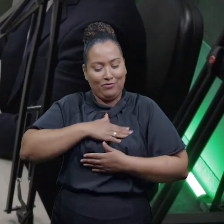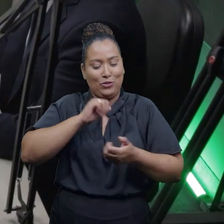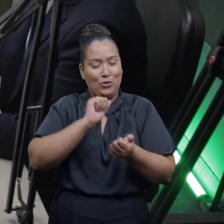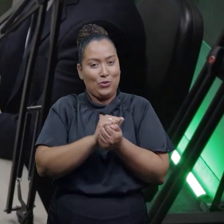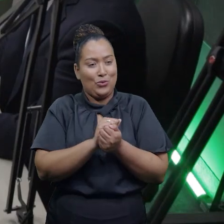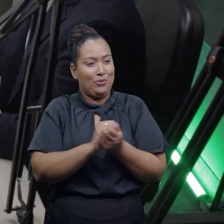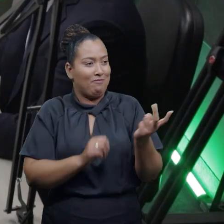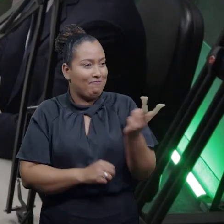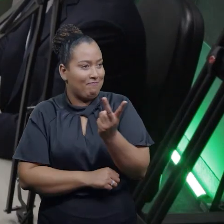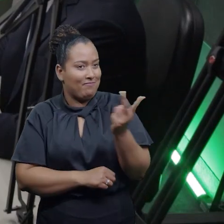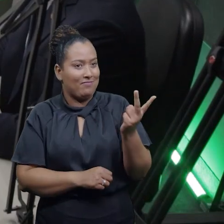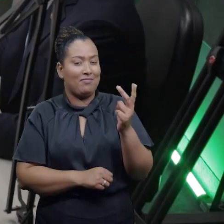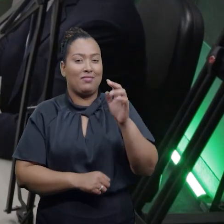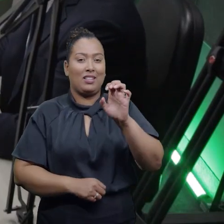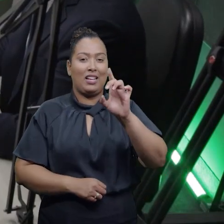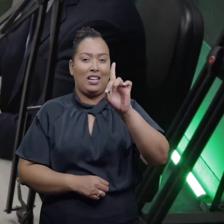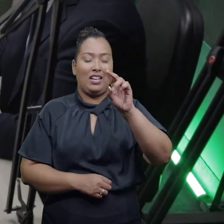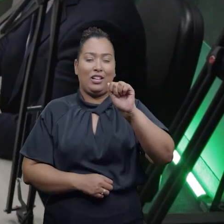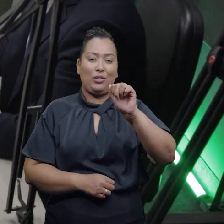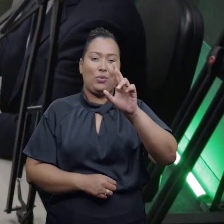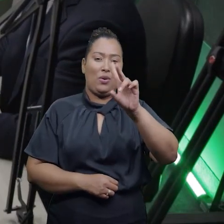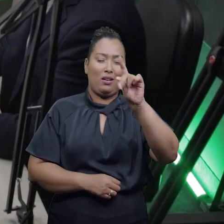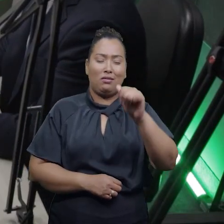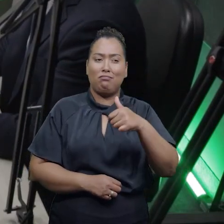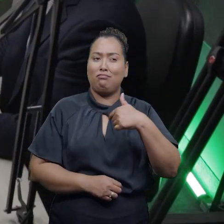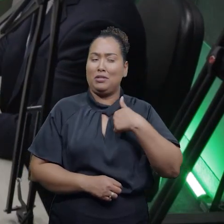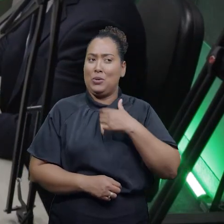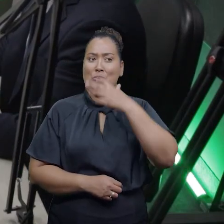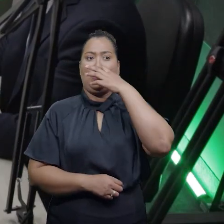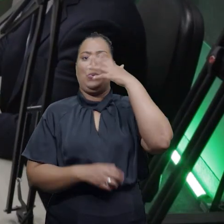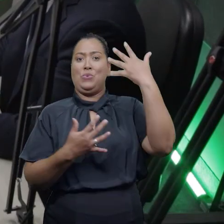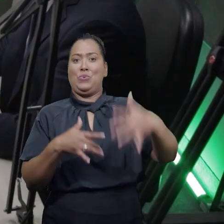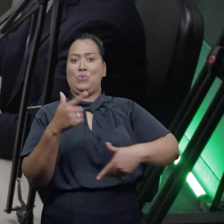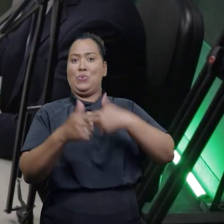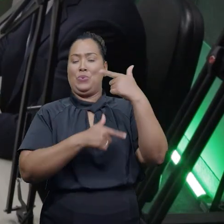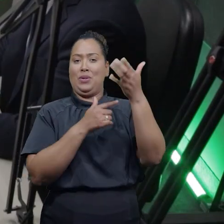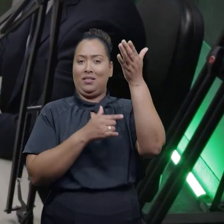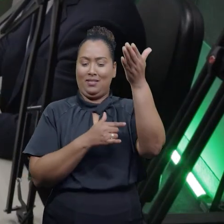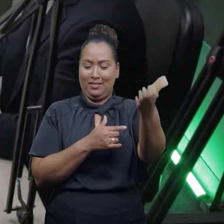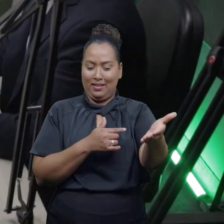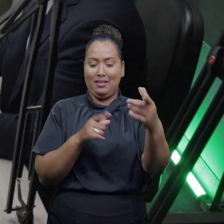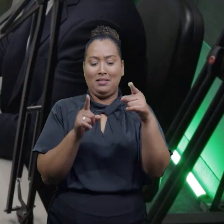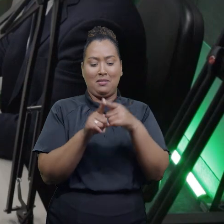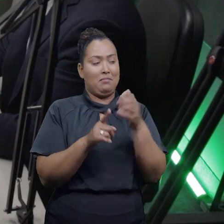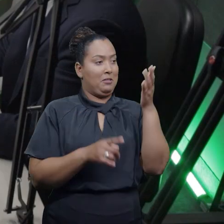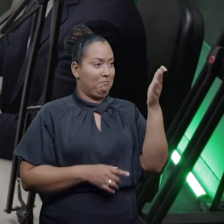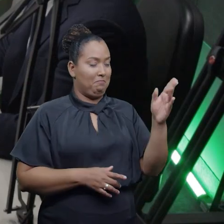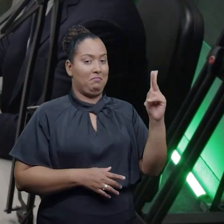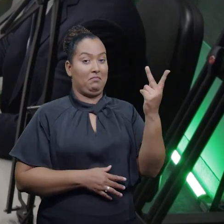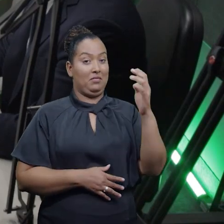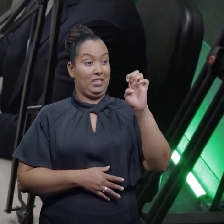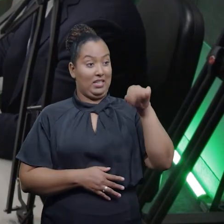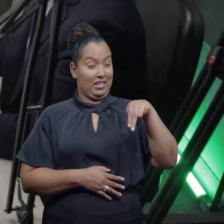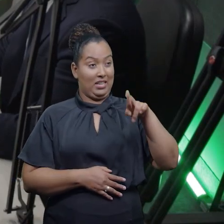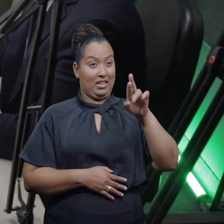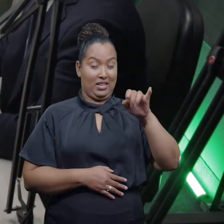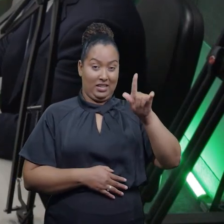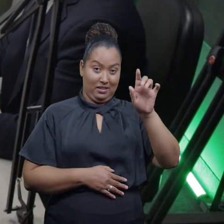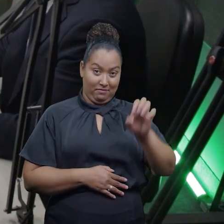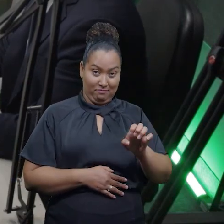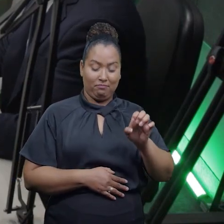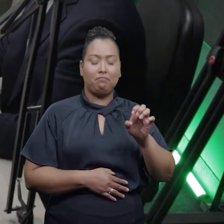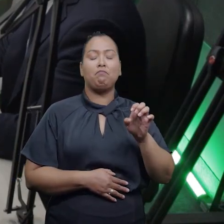satisfação estar aqui com a doutora Maria Eduarda, que eu admiro muito o trabalho dela. E aqui um agradecimento muito especial também ao doutor Henrique.